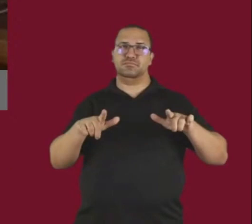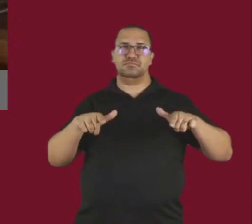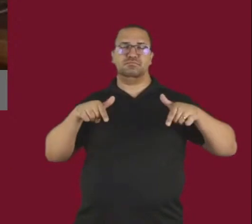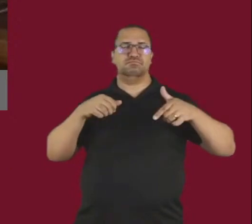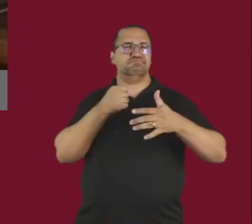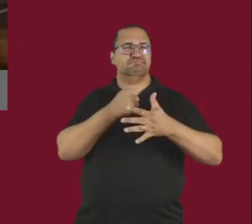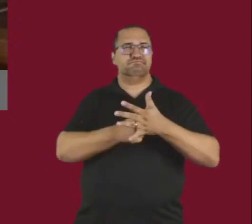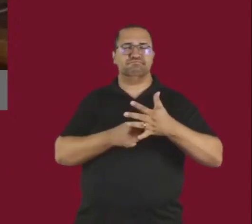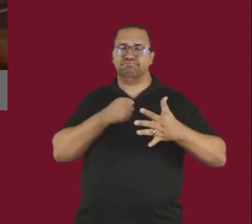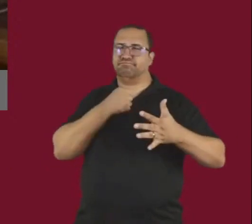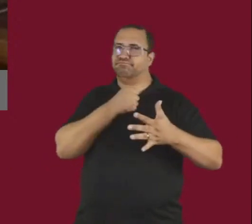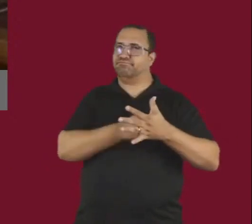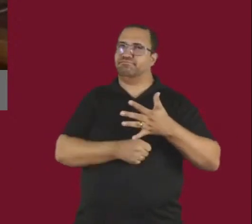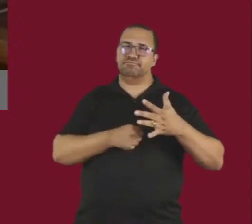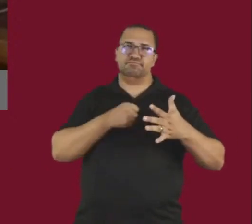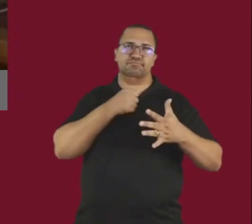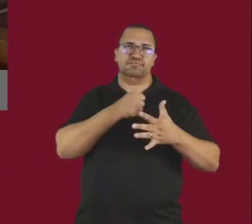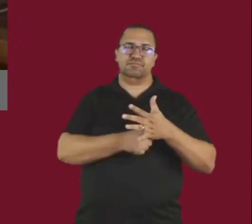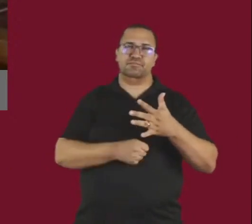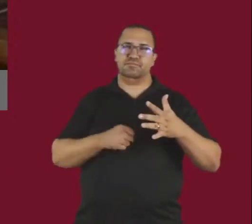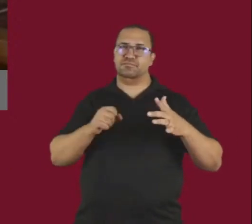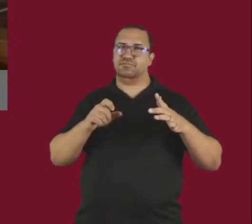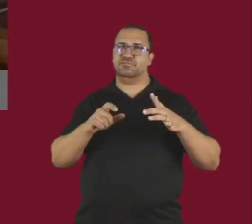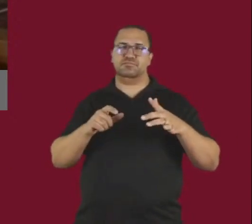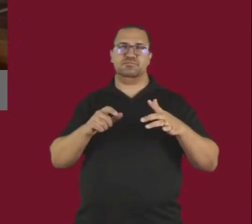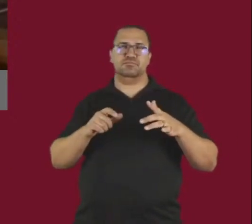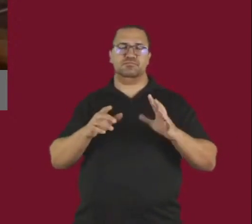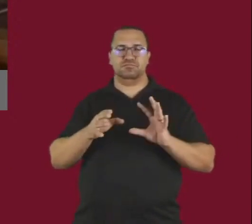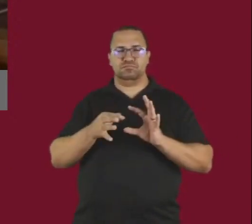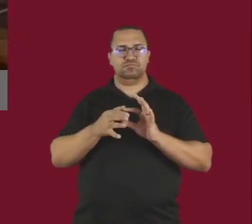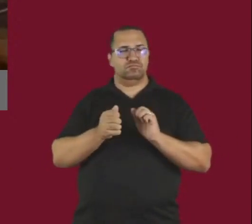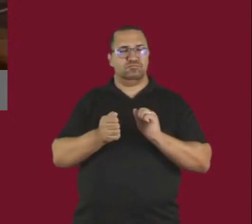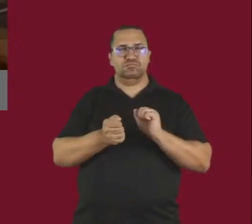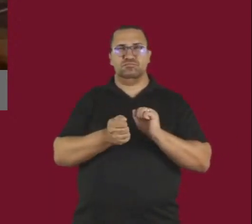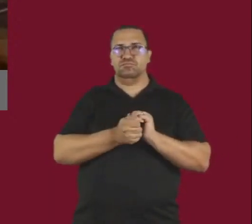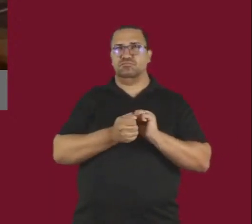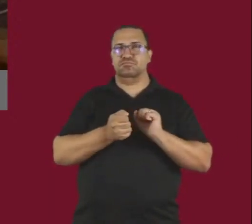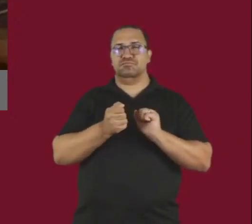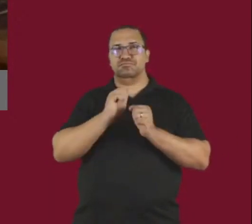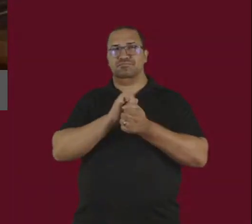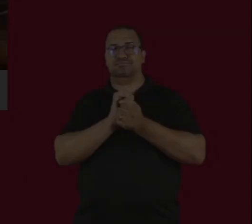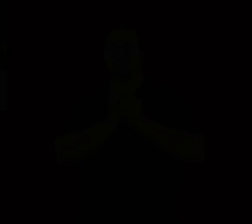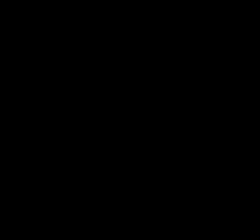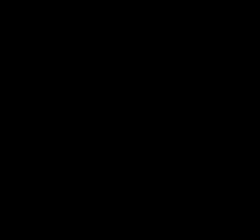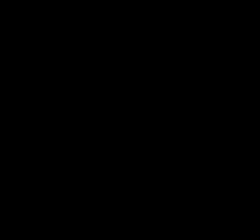juntos, porque estão destruindo a nossa casa.